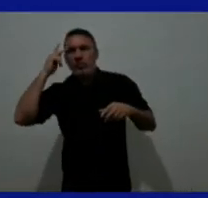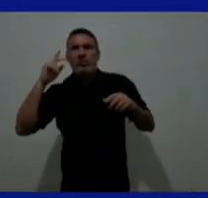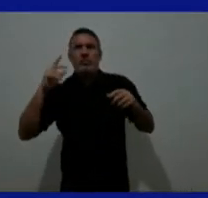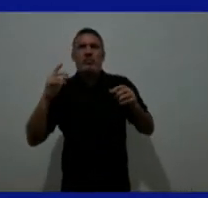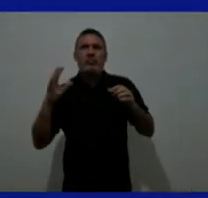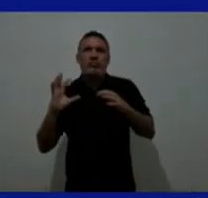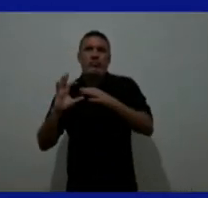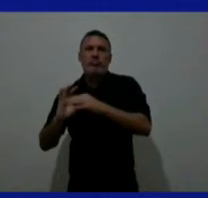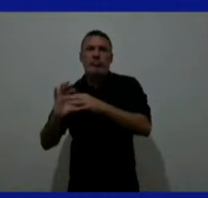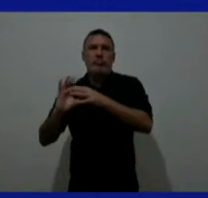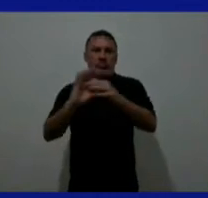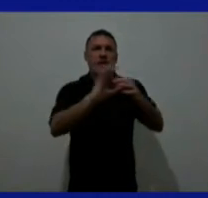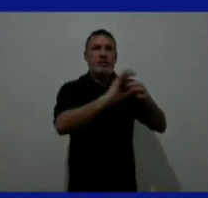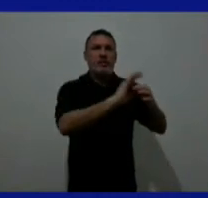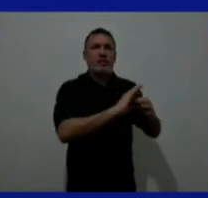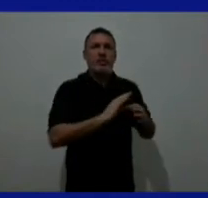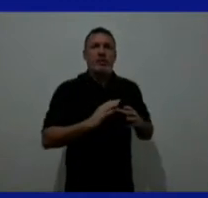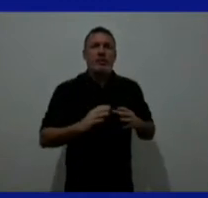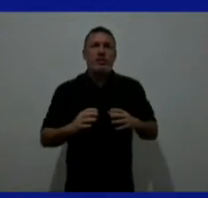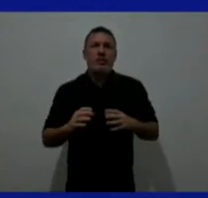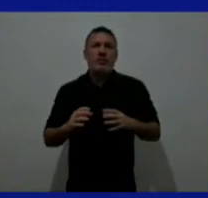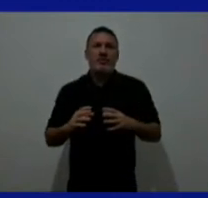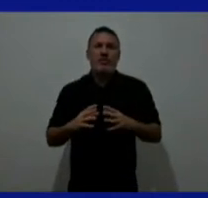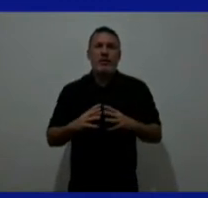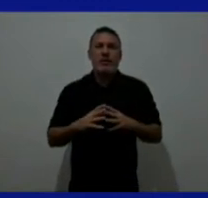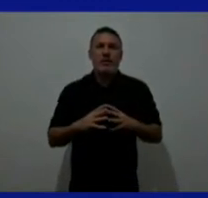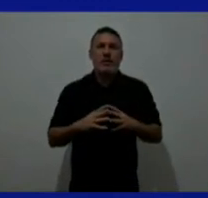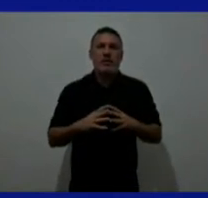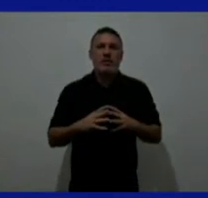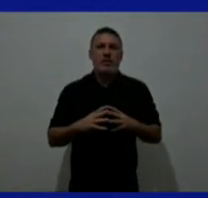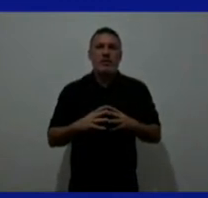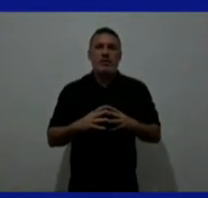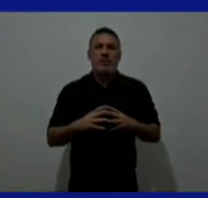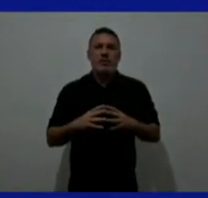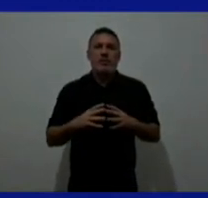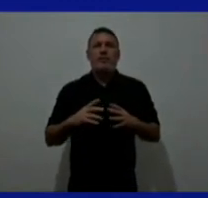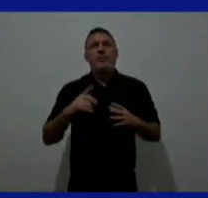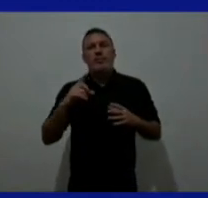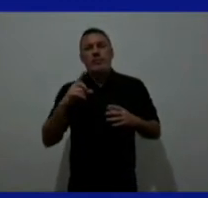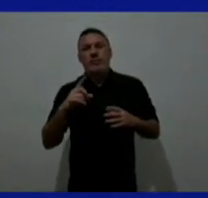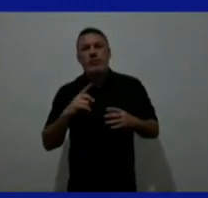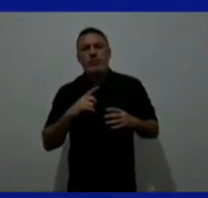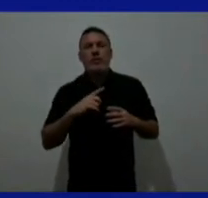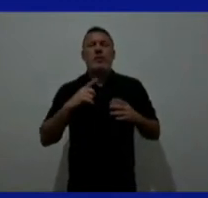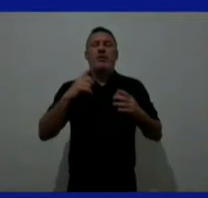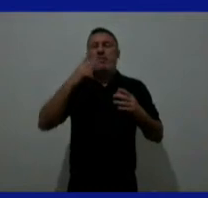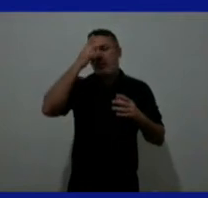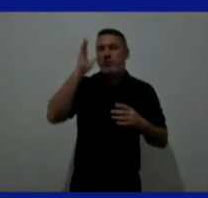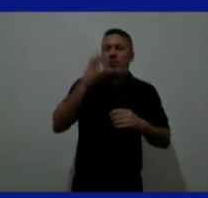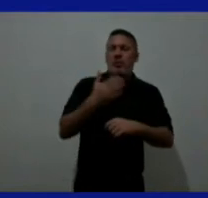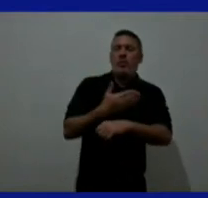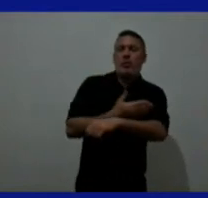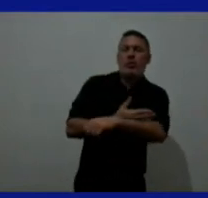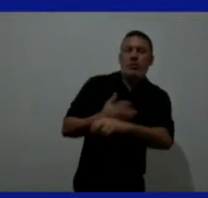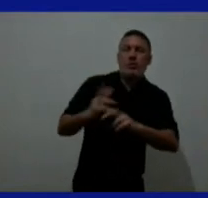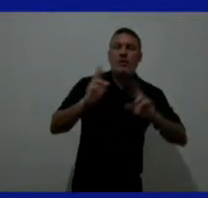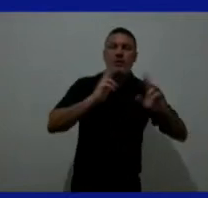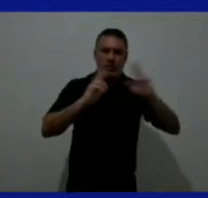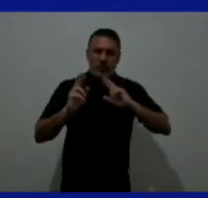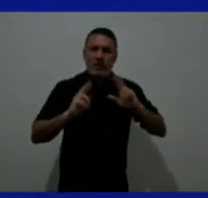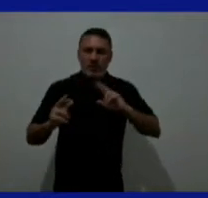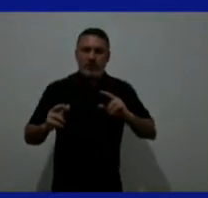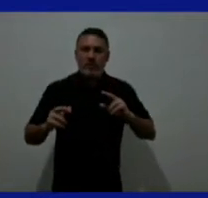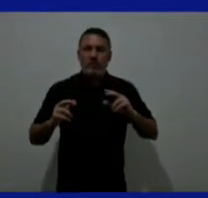empresas no mundo antigo estavam acostumadas a responderem setorialmente. Cada setor